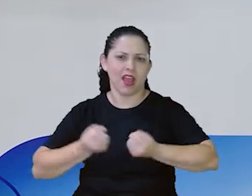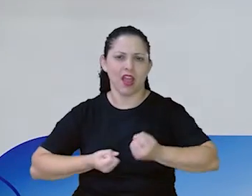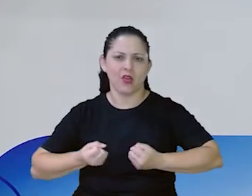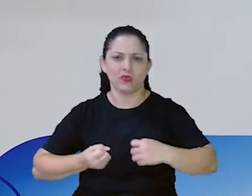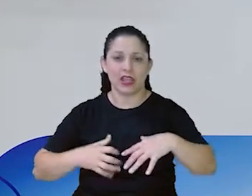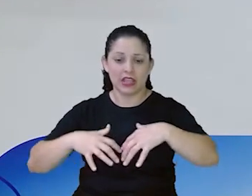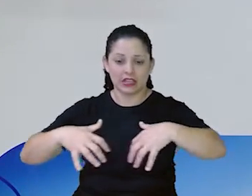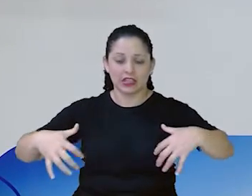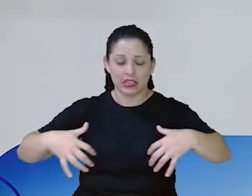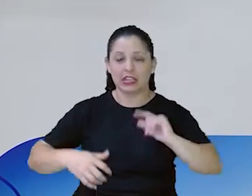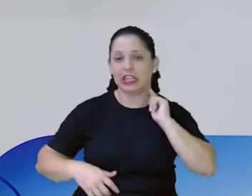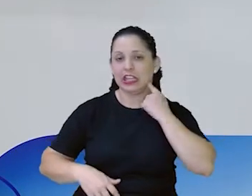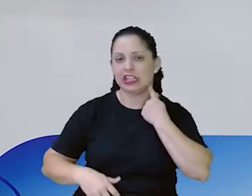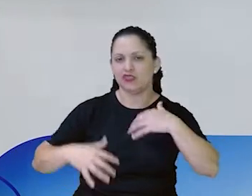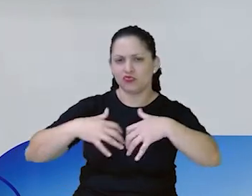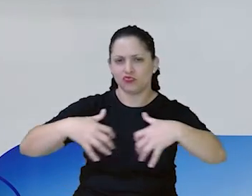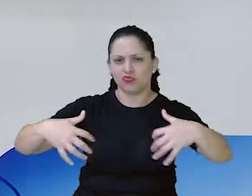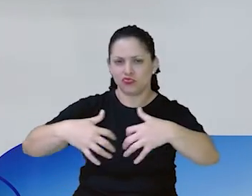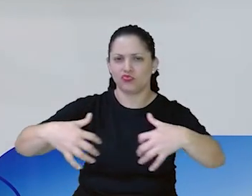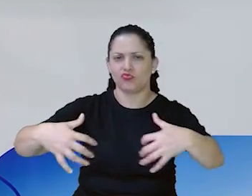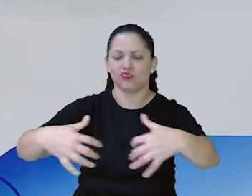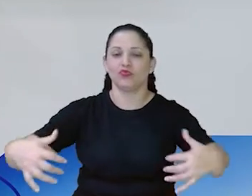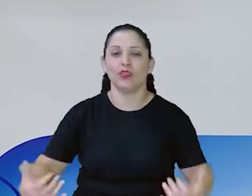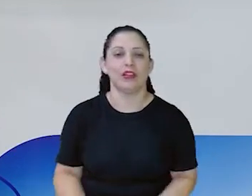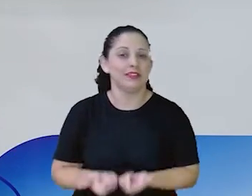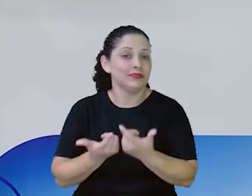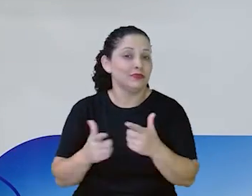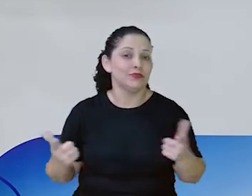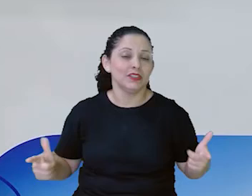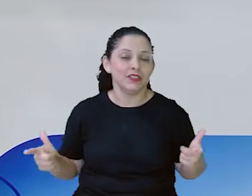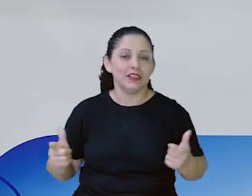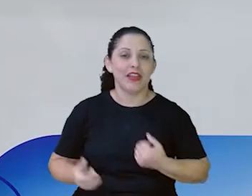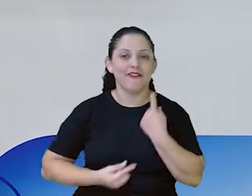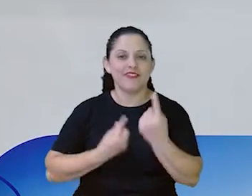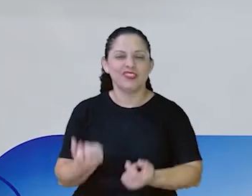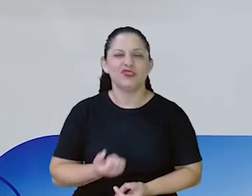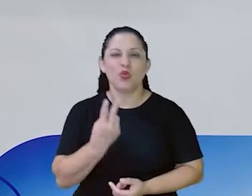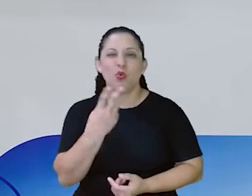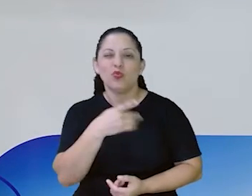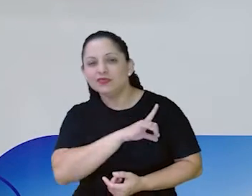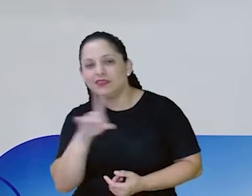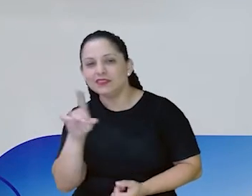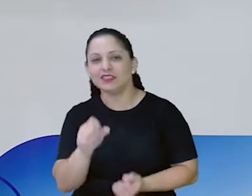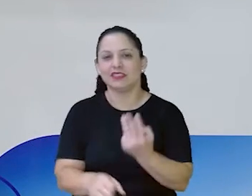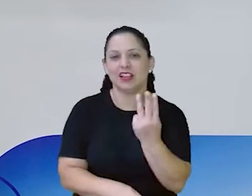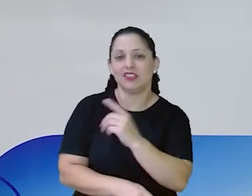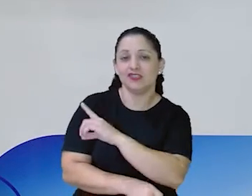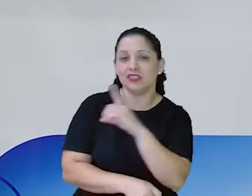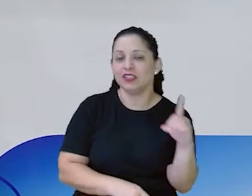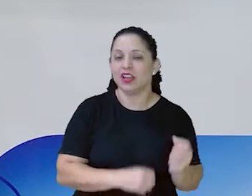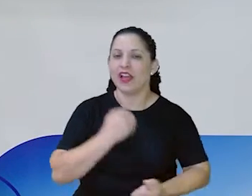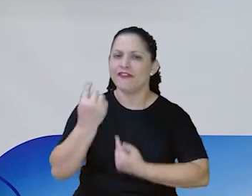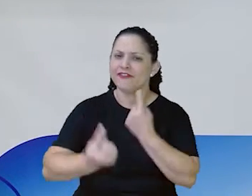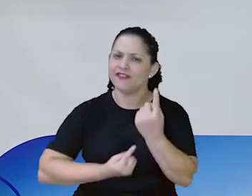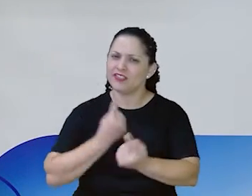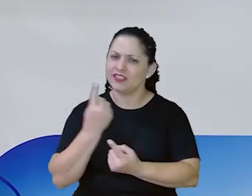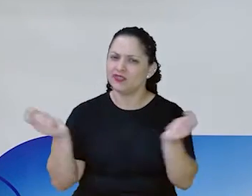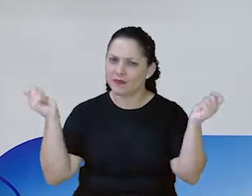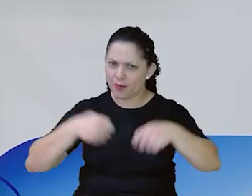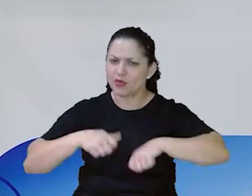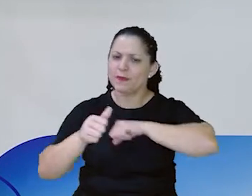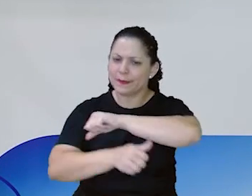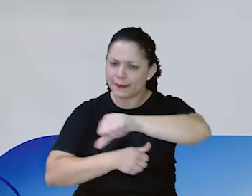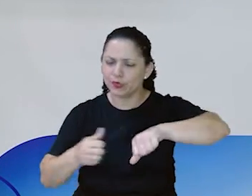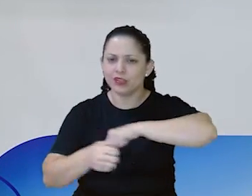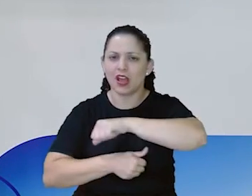passa em tais 2, 3 dias na semana. Às vezes o que acontece são coisas que a gente pode mudar assim, tão simples. O carro